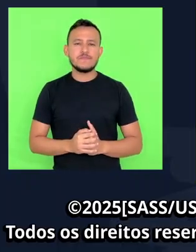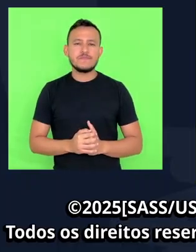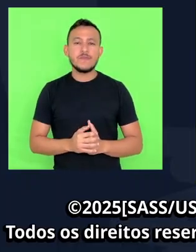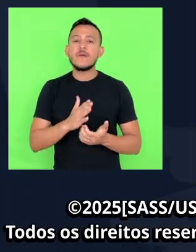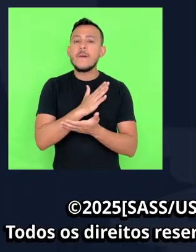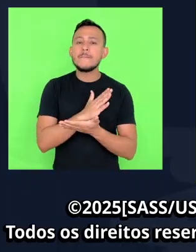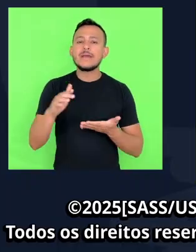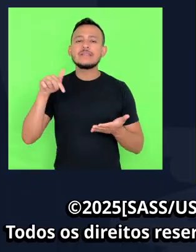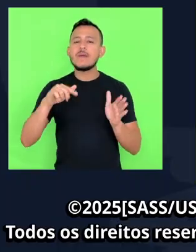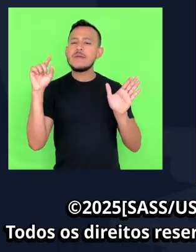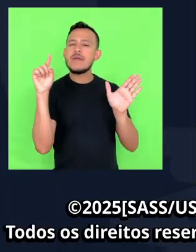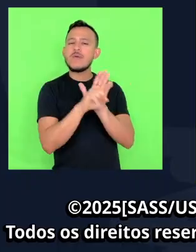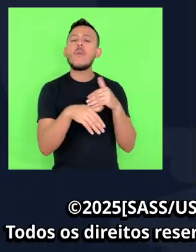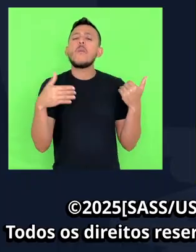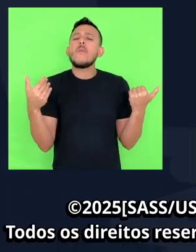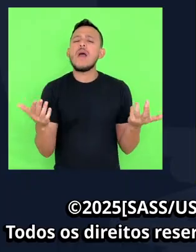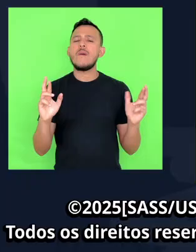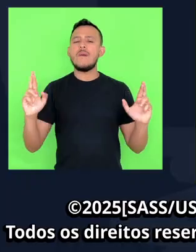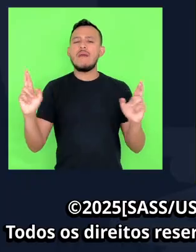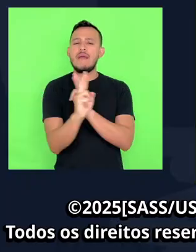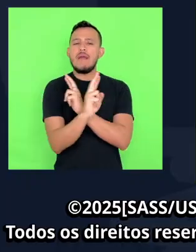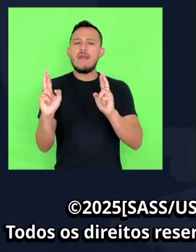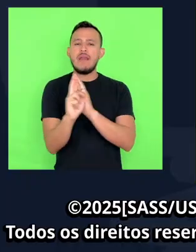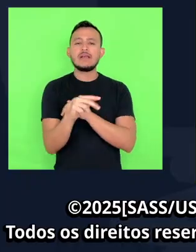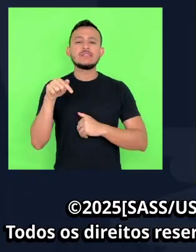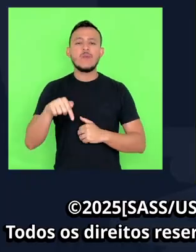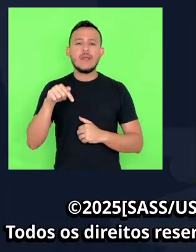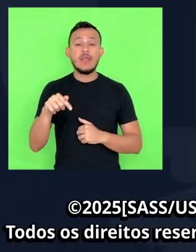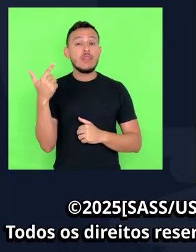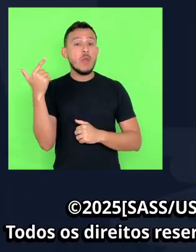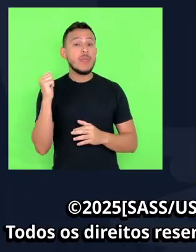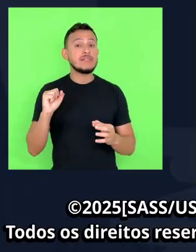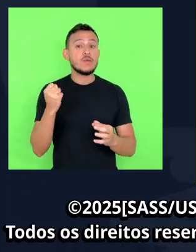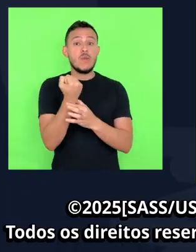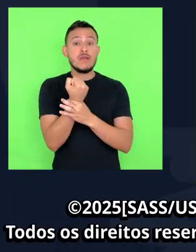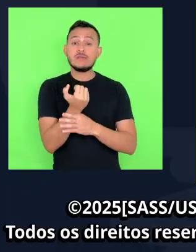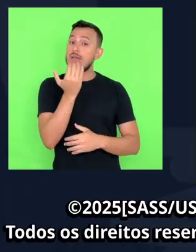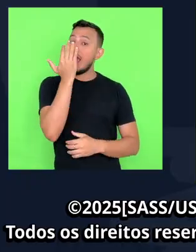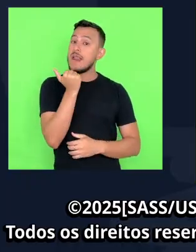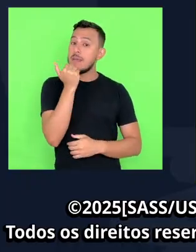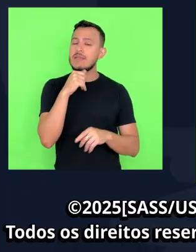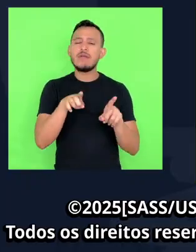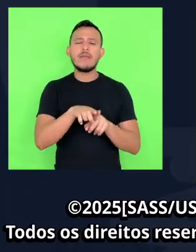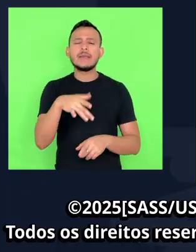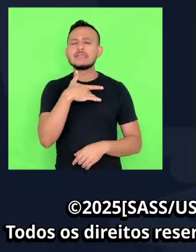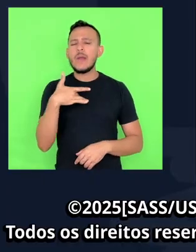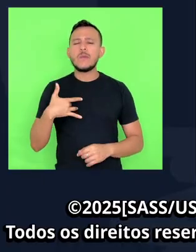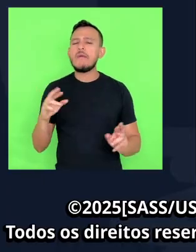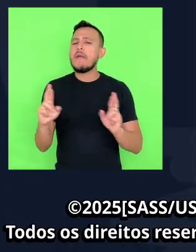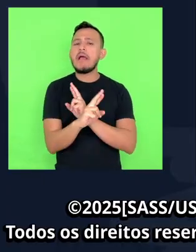Começamos com essa pergunta: qual é a relação entre insegurança alimentar e